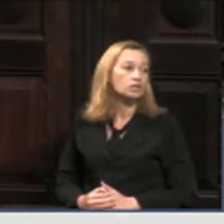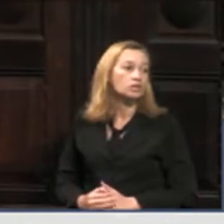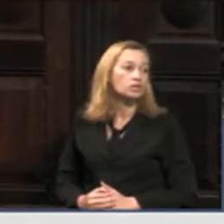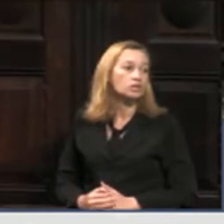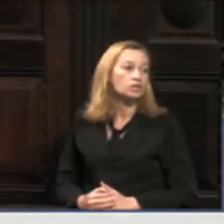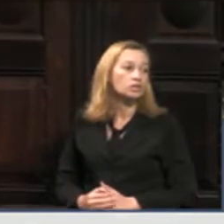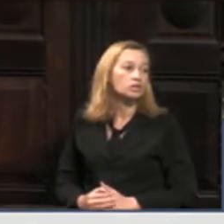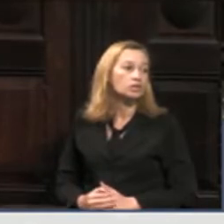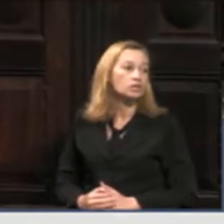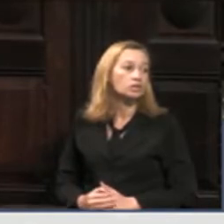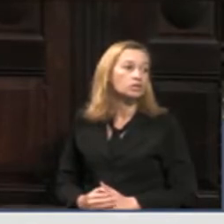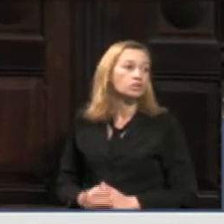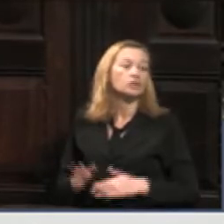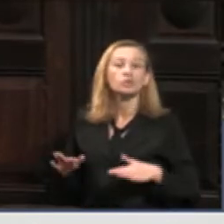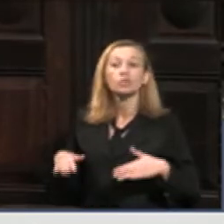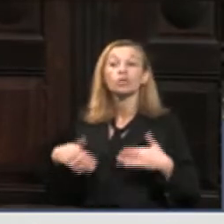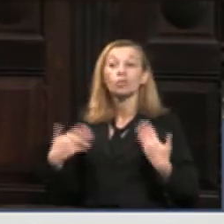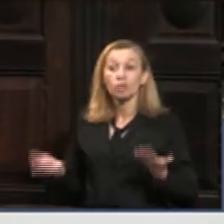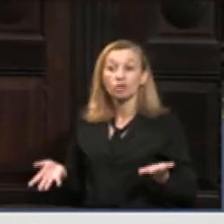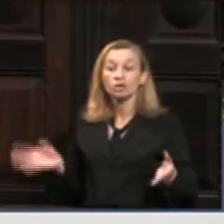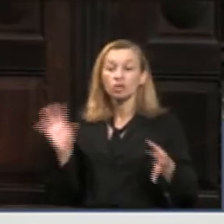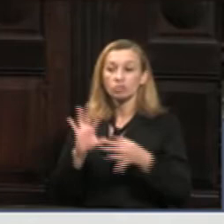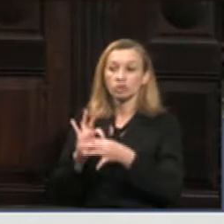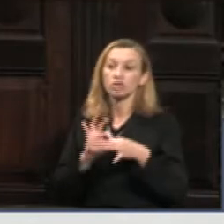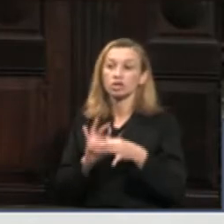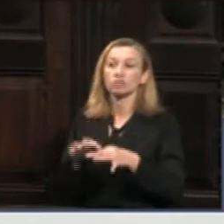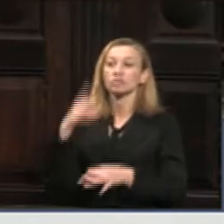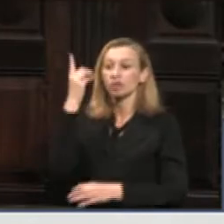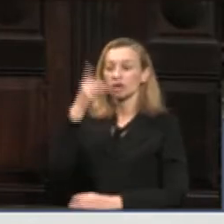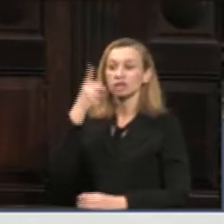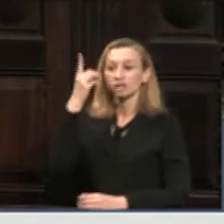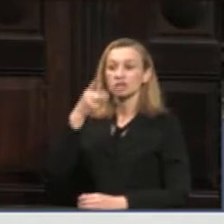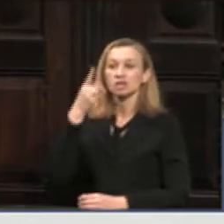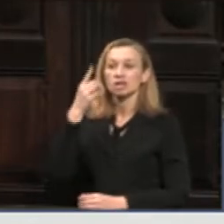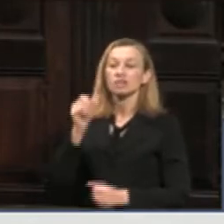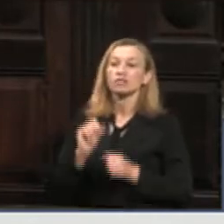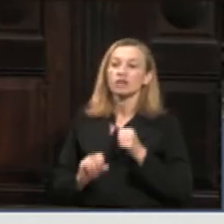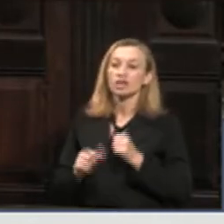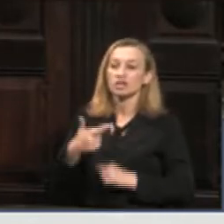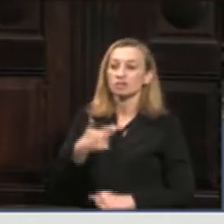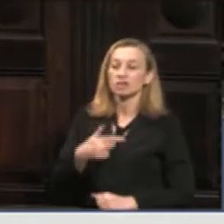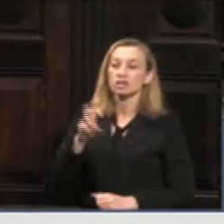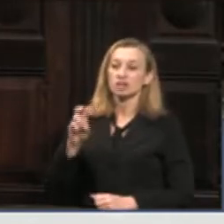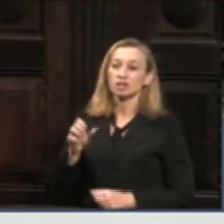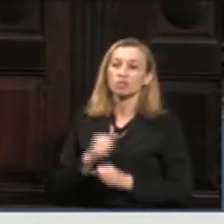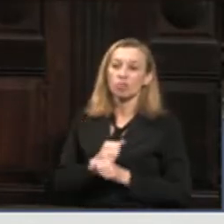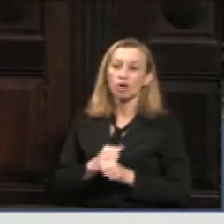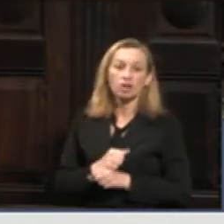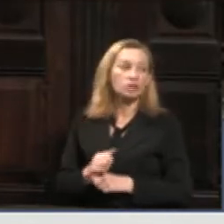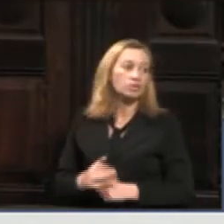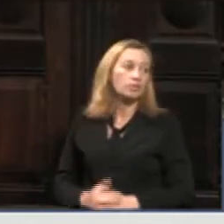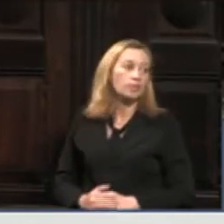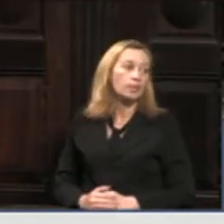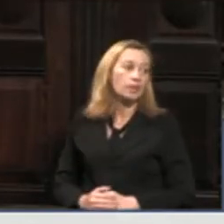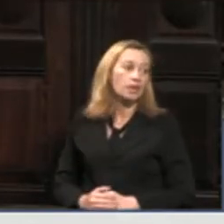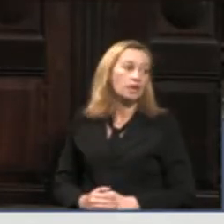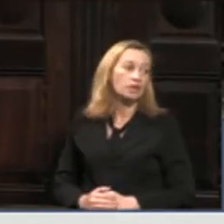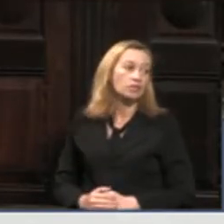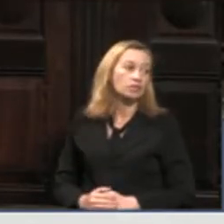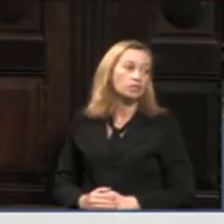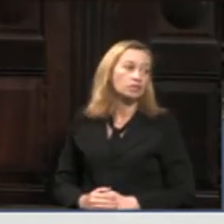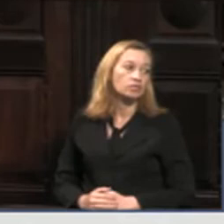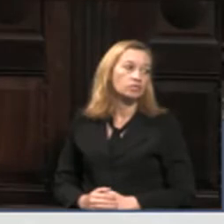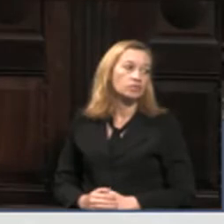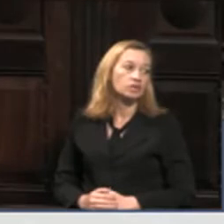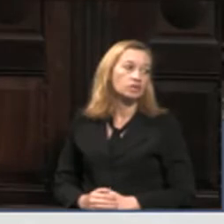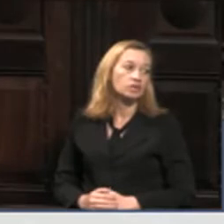a Advocacia Geral da União completou 25 anos, o espetáculo de